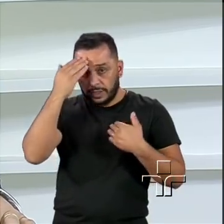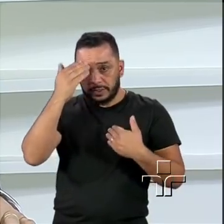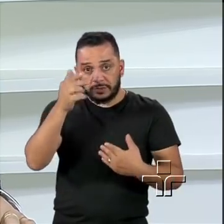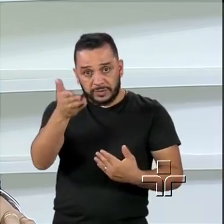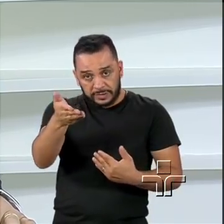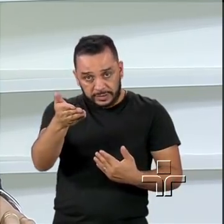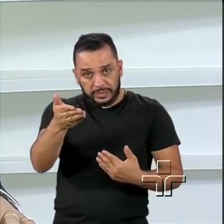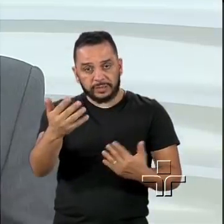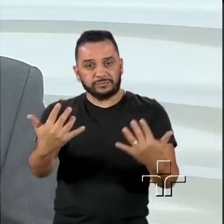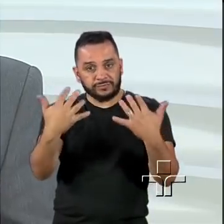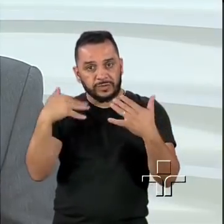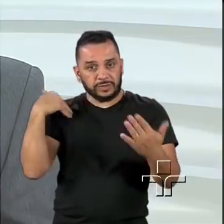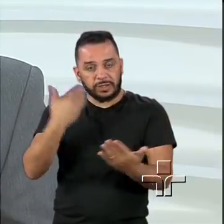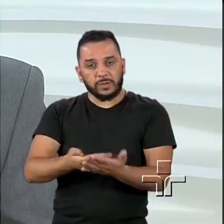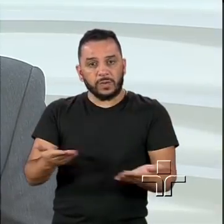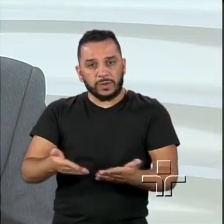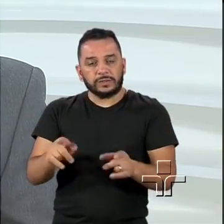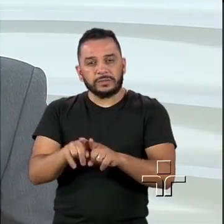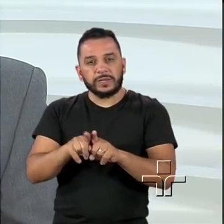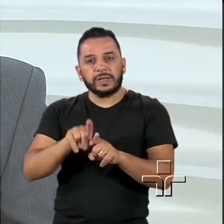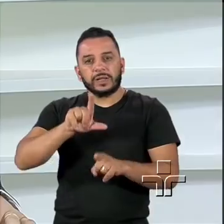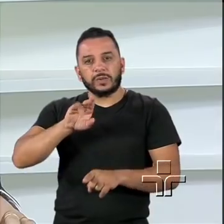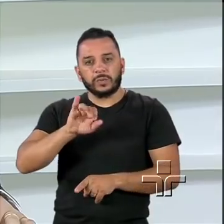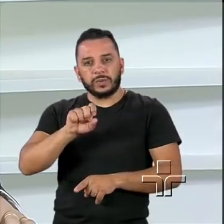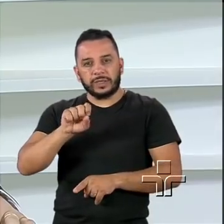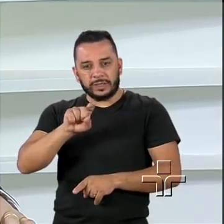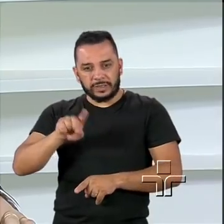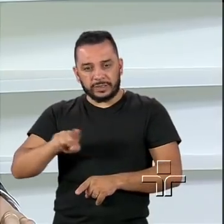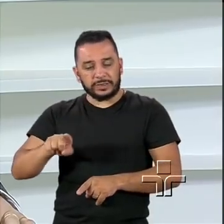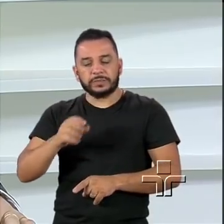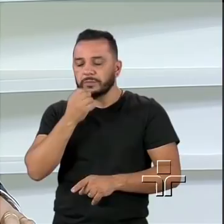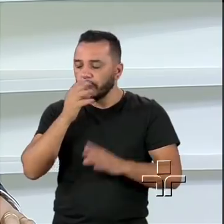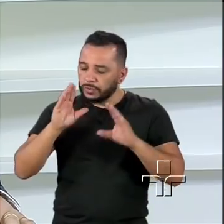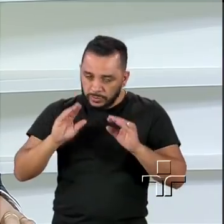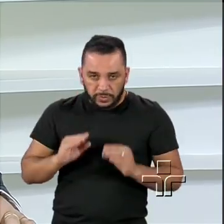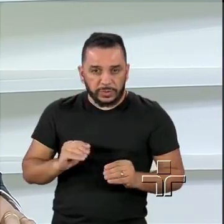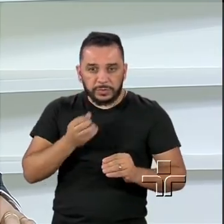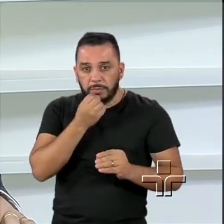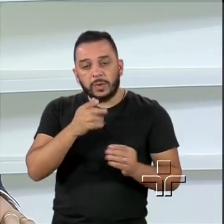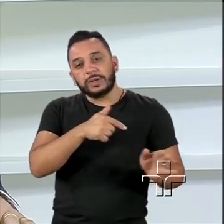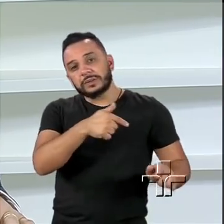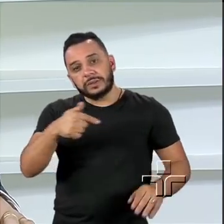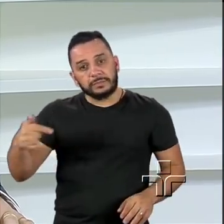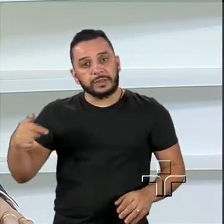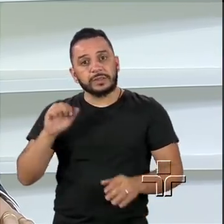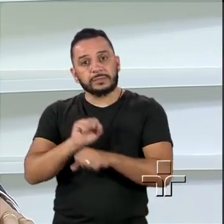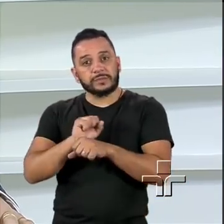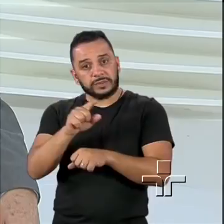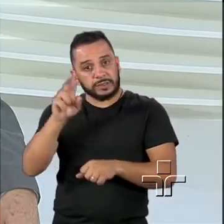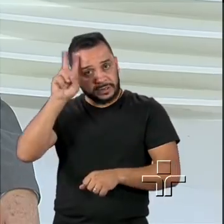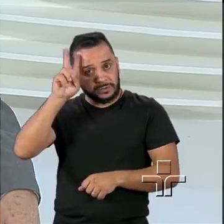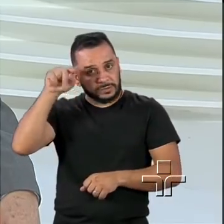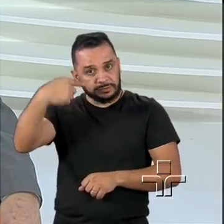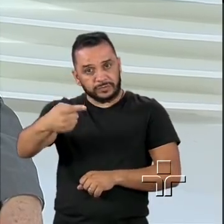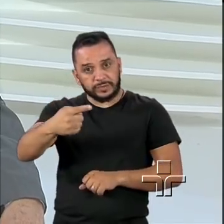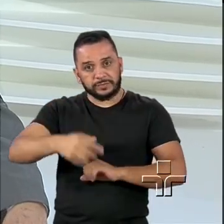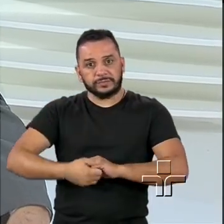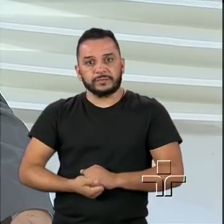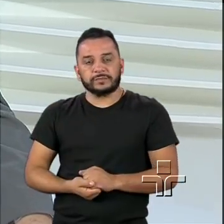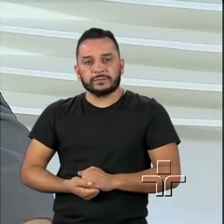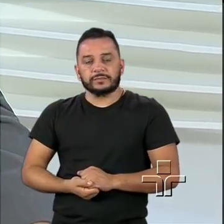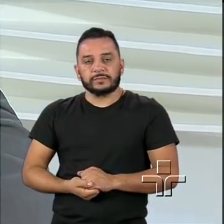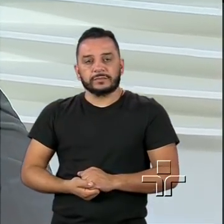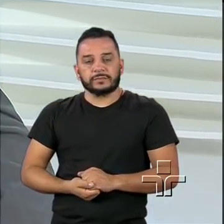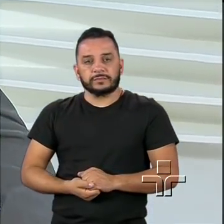e especialmente ao Luiz Marinho. Boa noite, boa semana. Espero vocês na próxima segunda. Até lá.